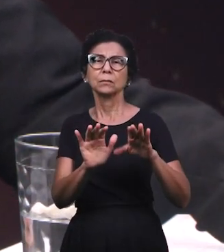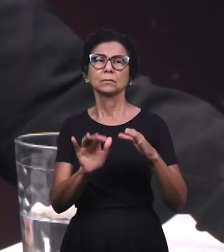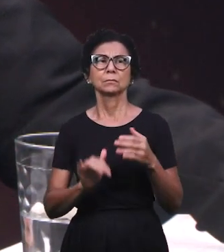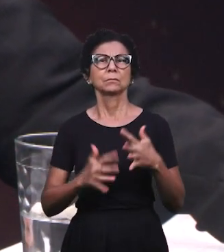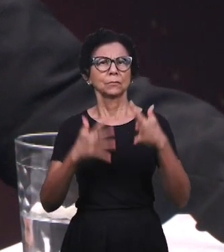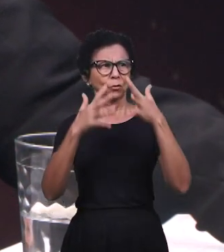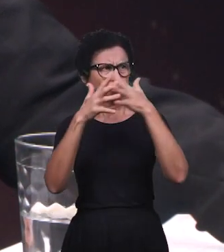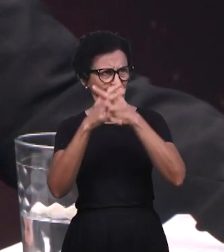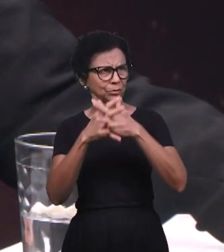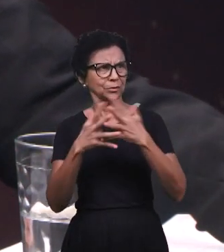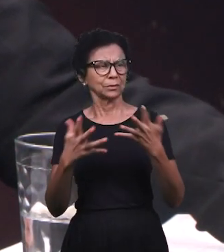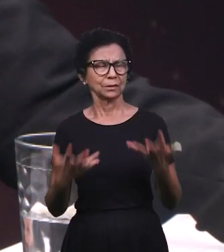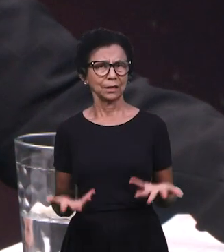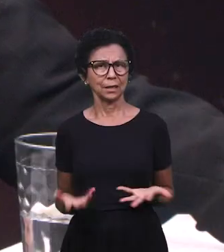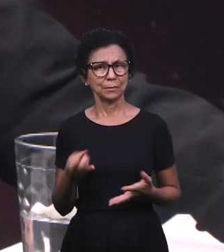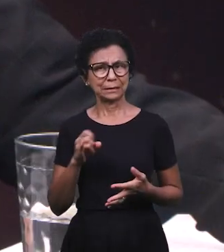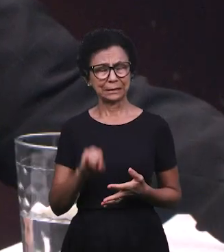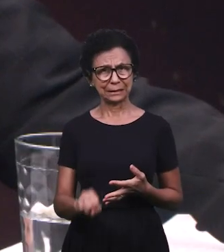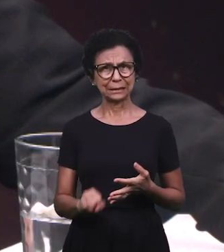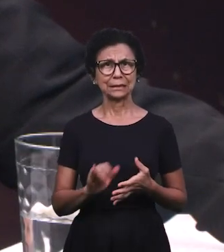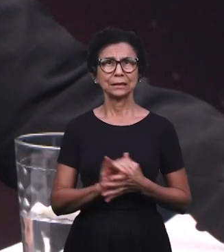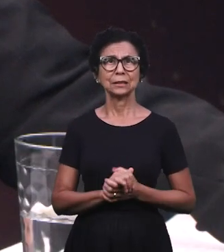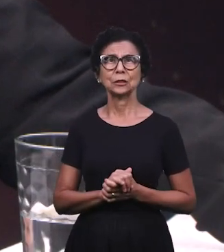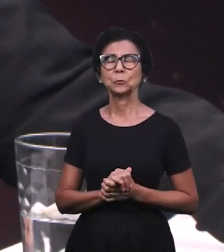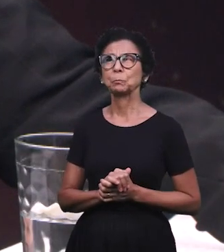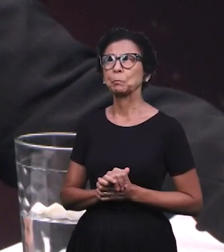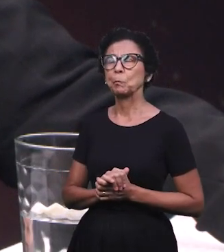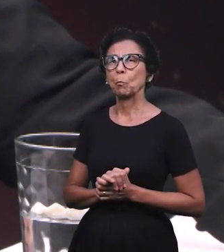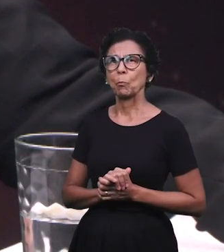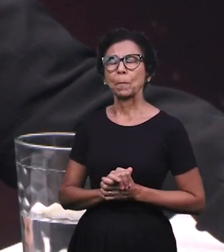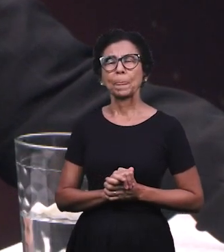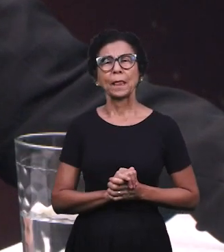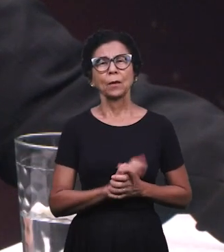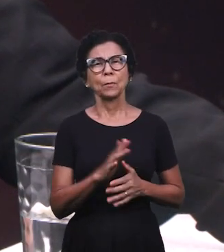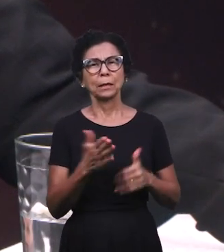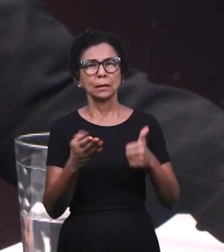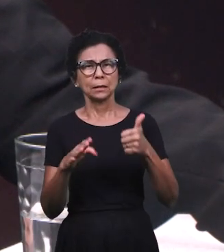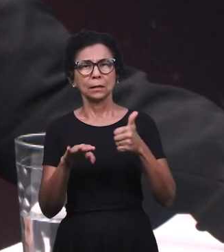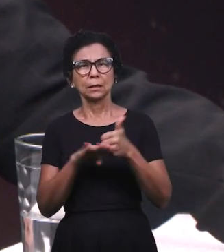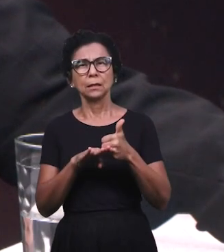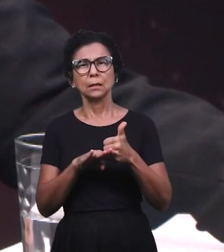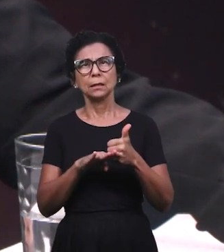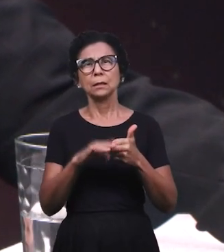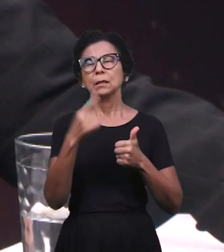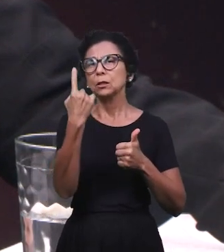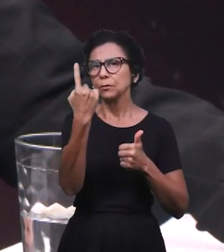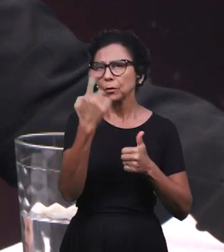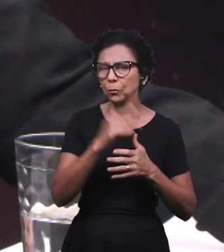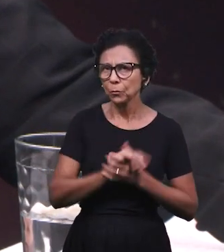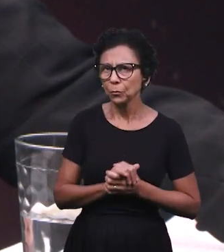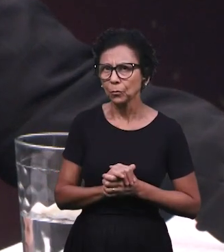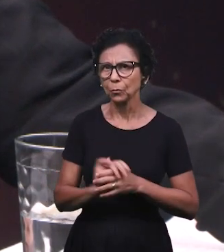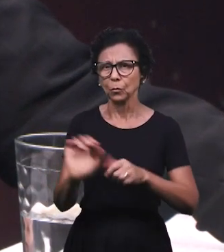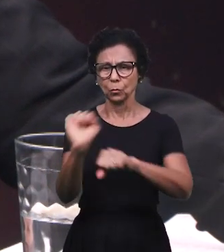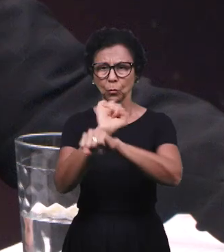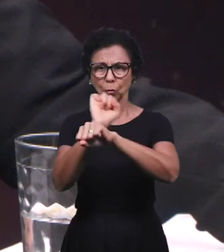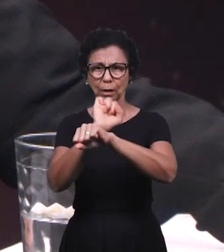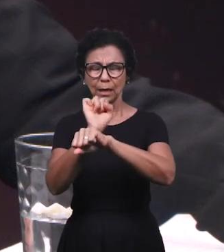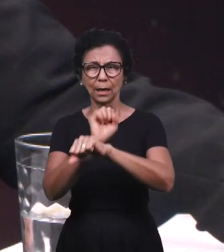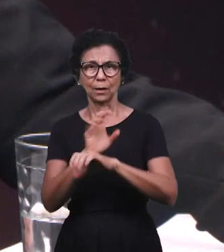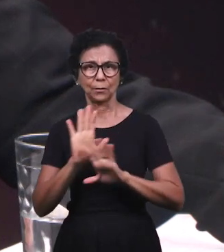se a gente assumir o carro como uma complexidade de nível 1, ele é complexidade de nível 1. Se a gente pegar uma